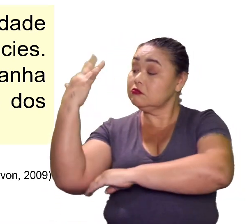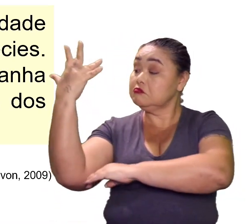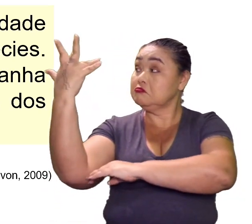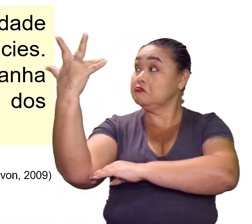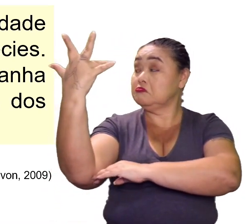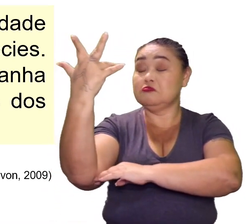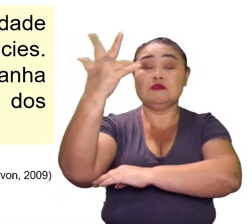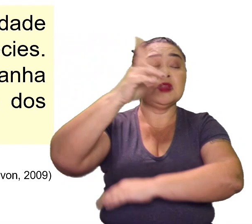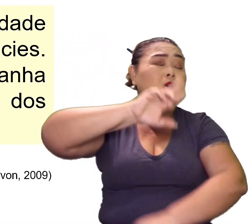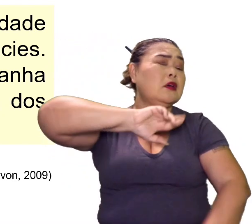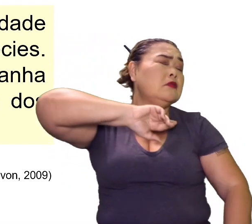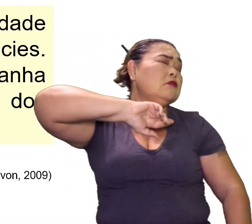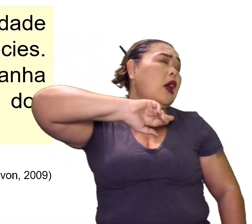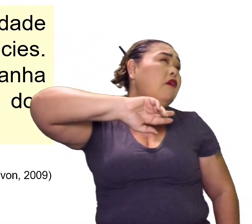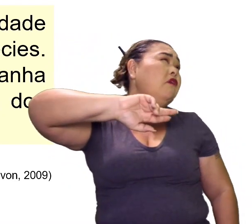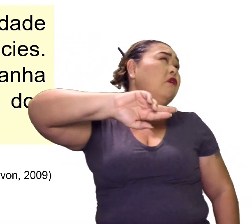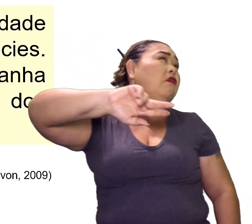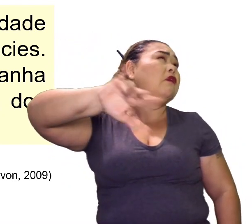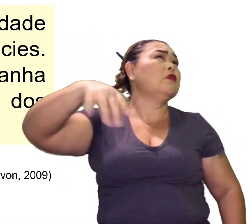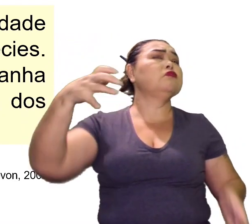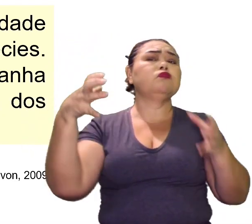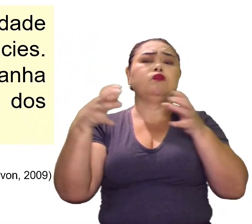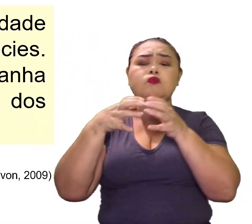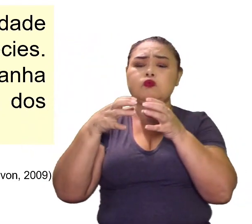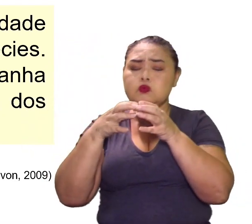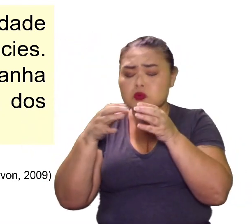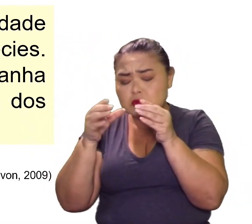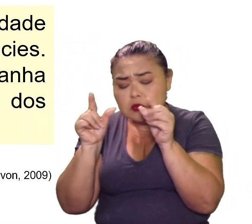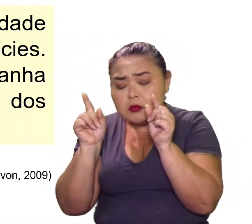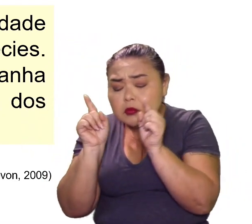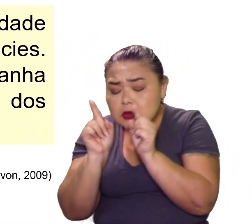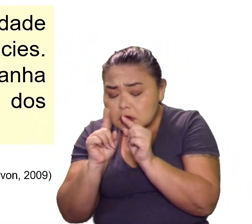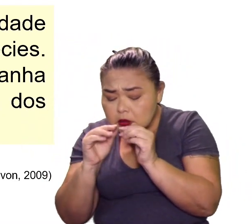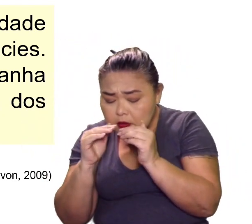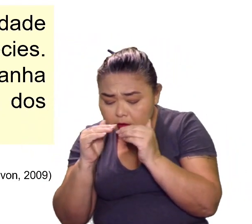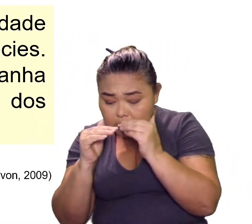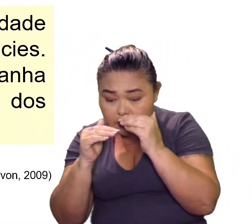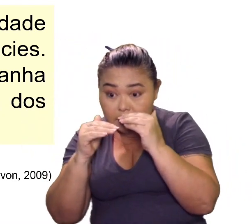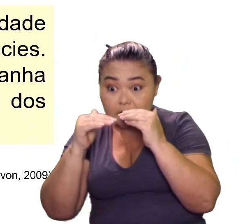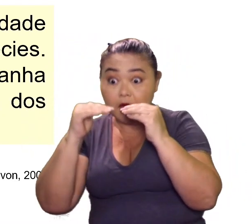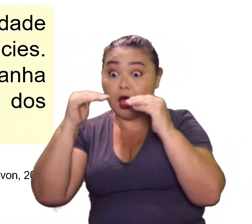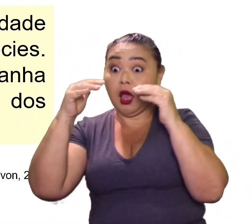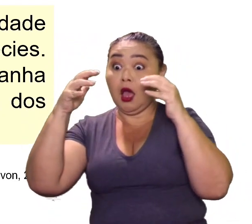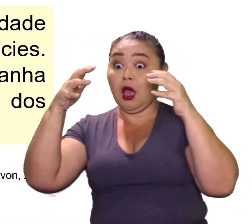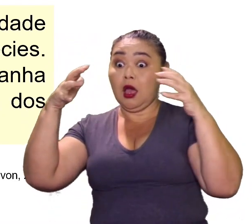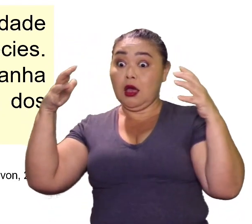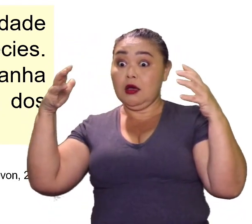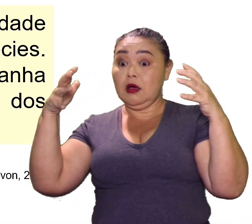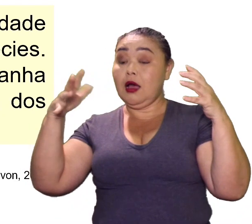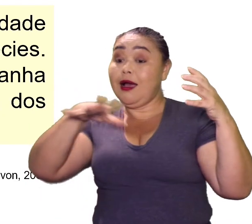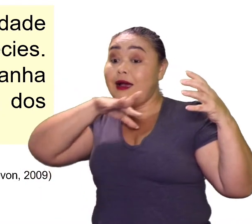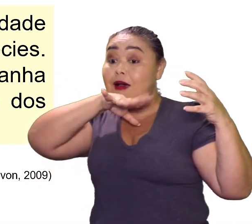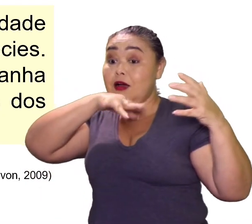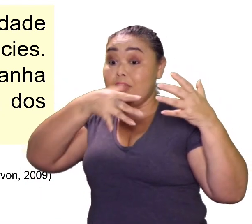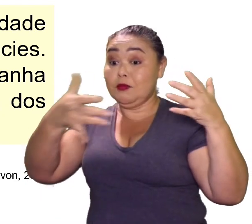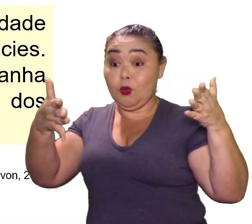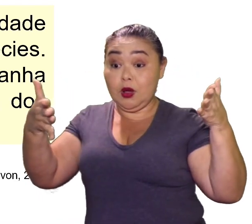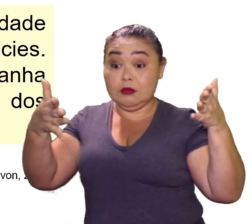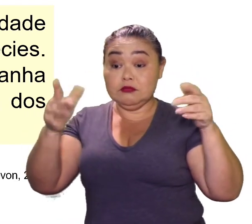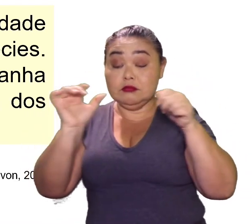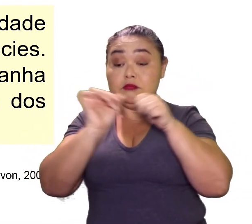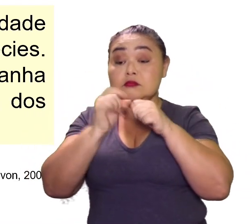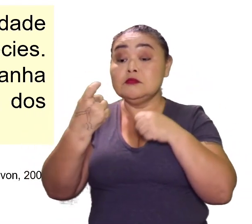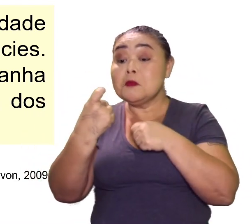amazônica tem variadas espécies, desde pequeno porte até de grande porte. Uhum. Desde